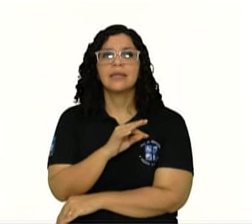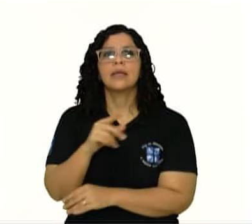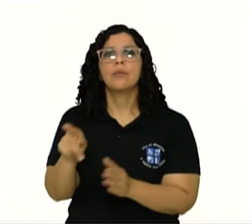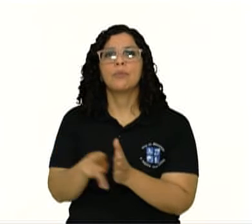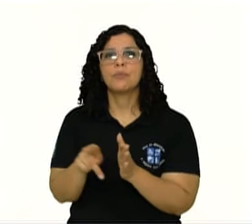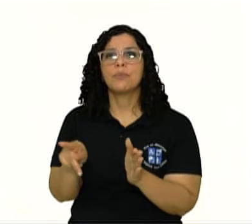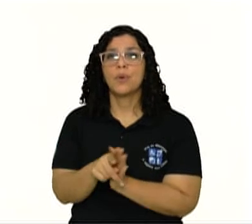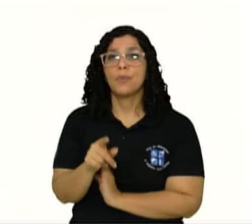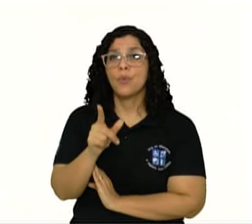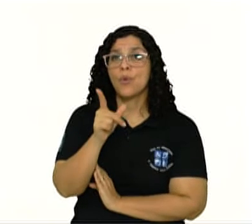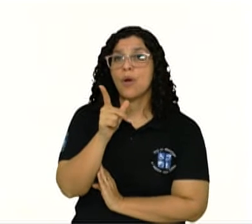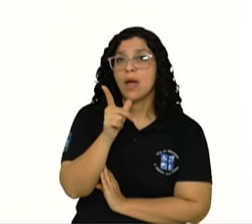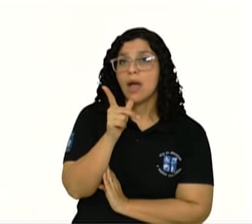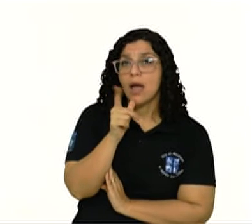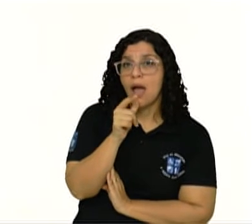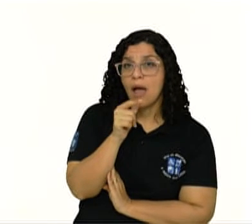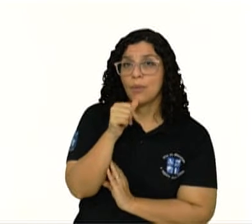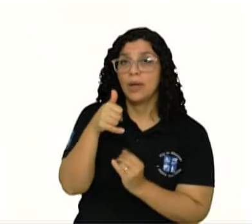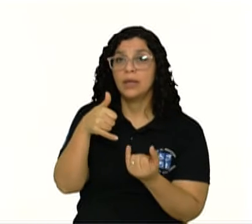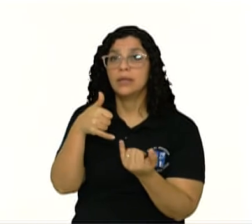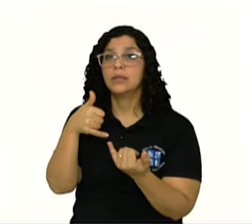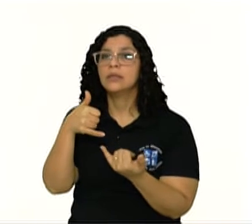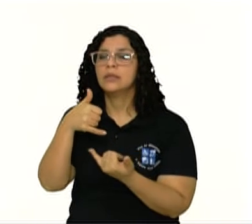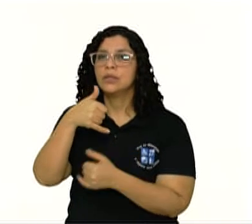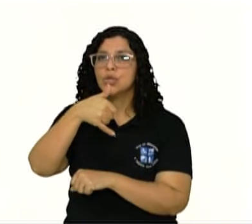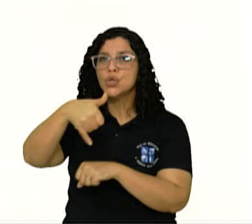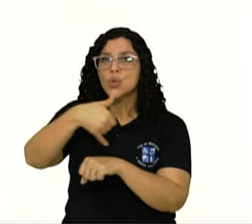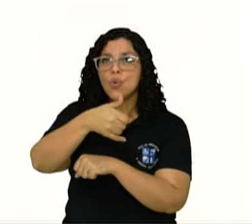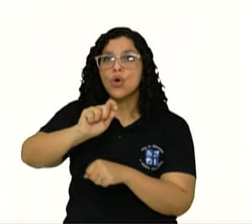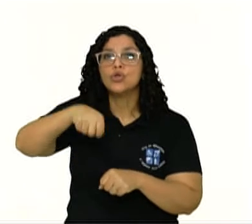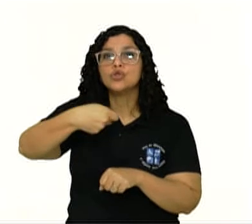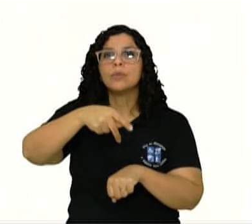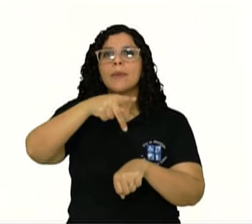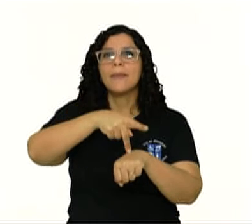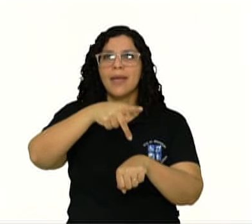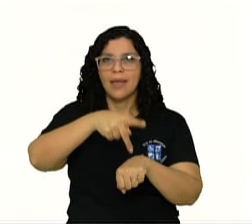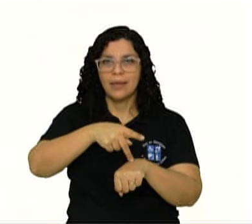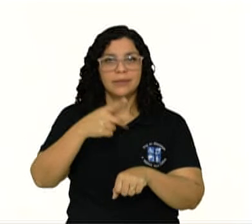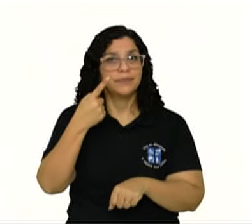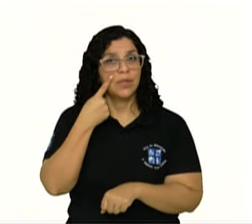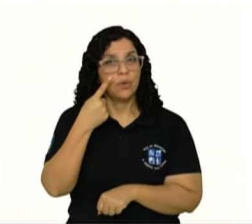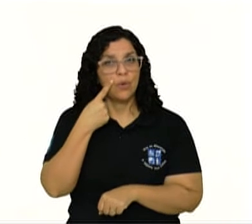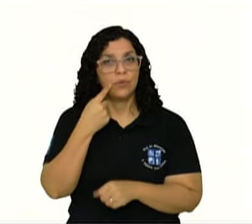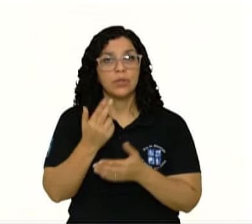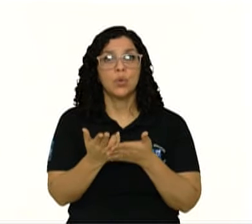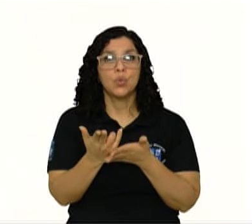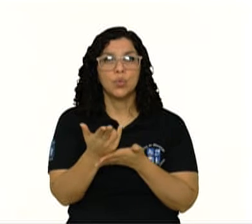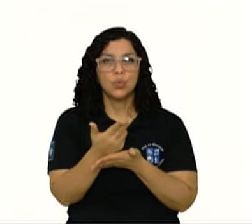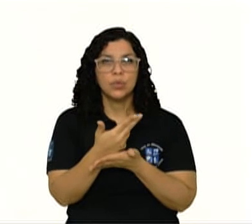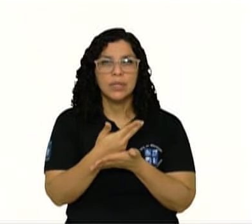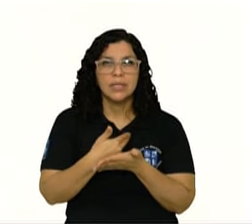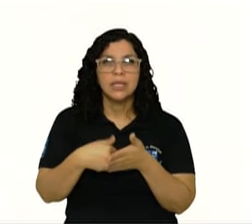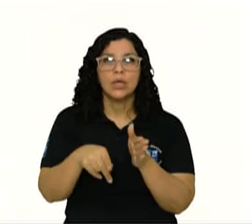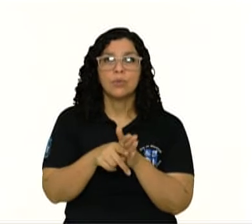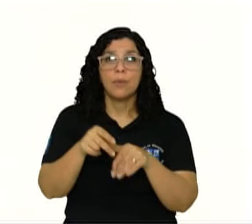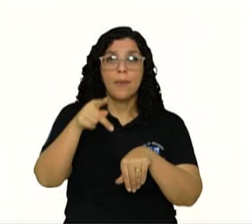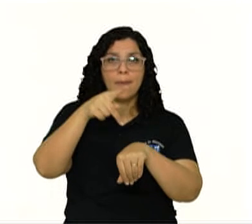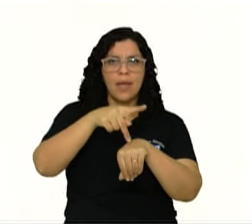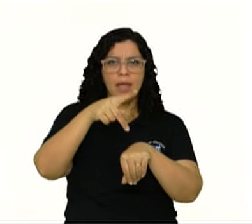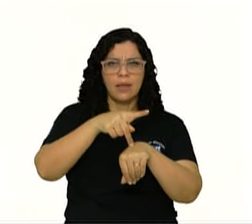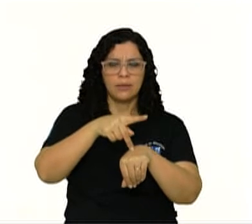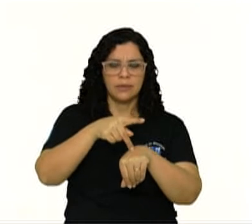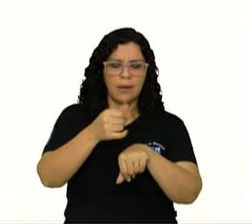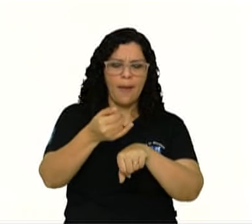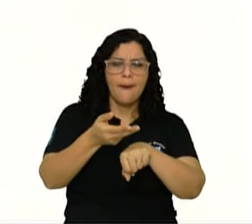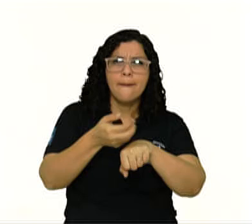repulsão entre a água e o óleo sobre pedra. Então, o desenho ele é feito sobre uma pedra.